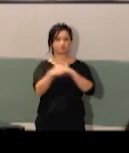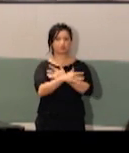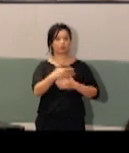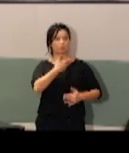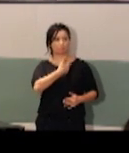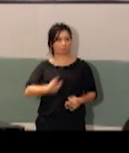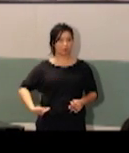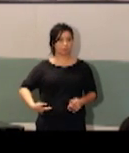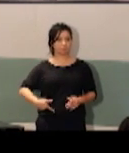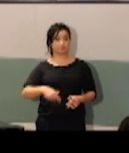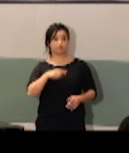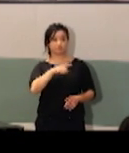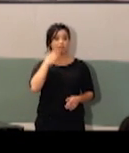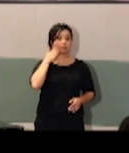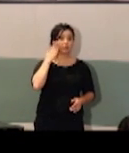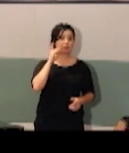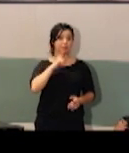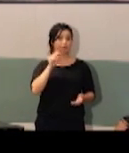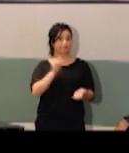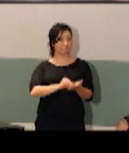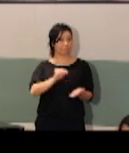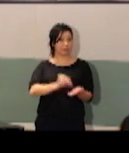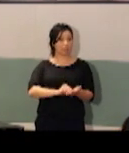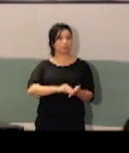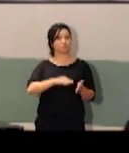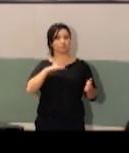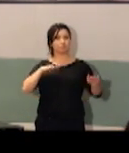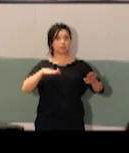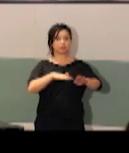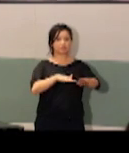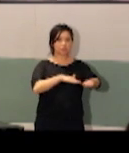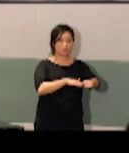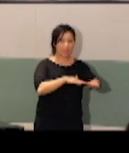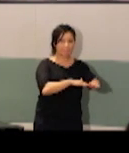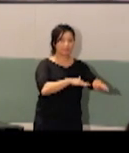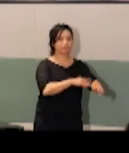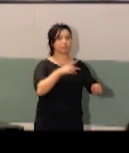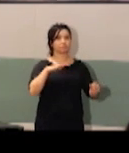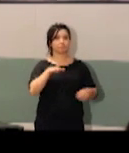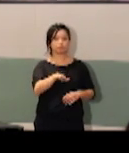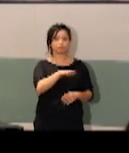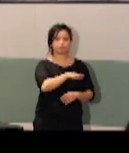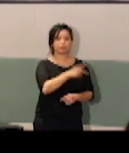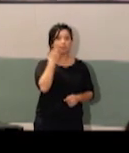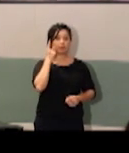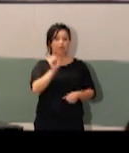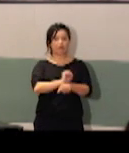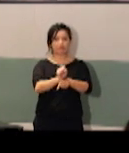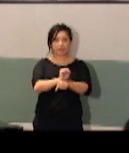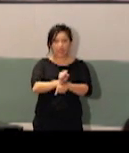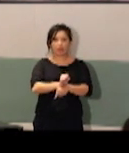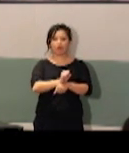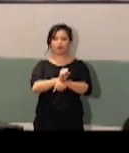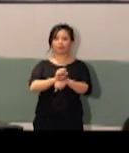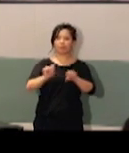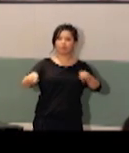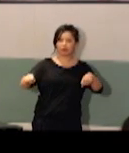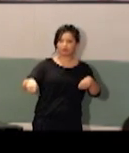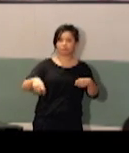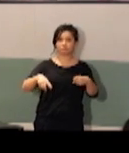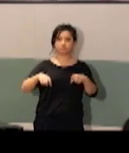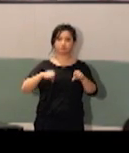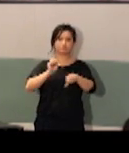de estacionamentos para carros, motos, bicicletas de particulares e do poder público, situação que deixa